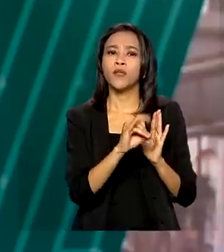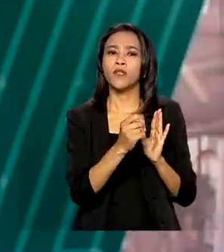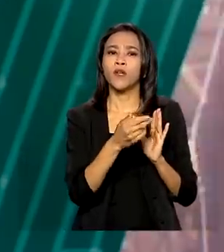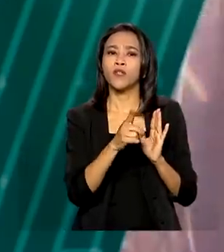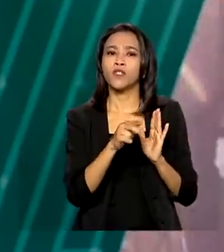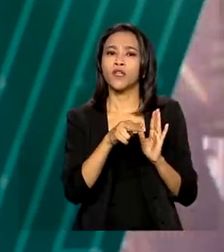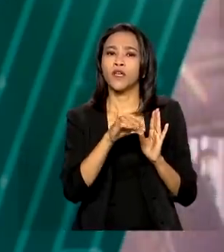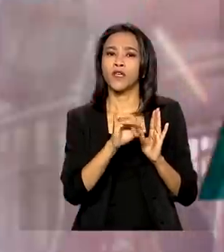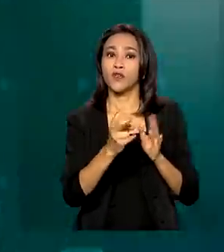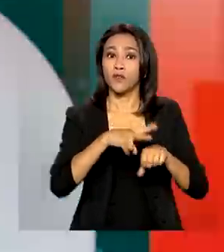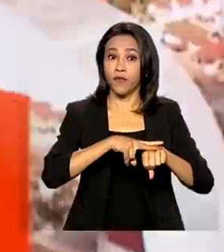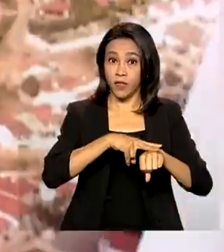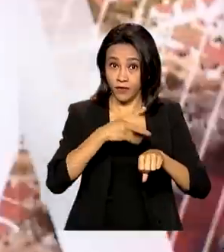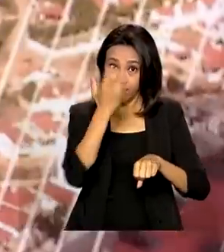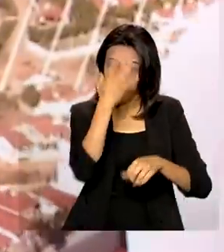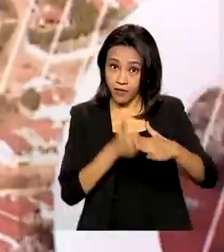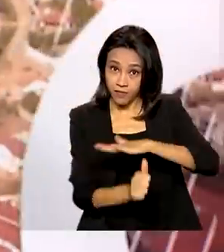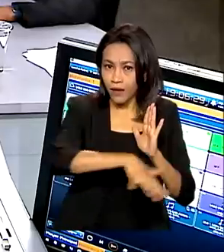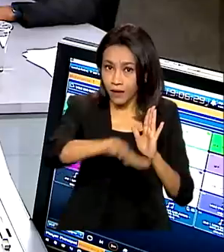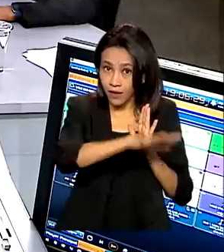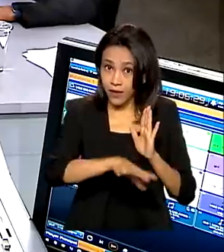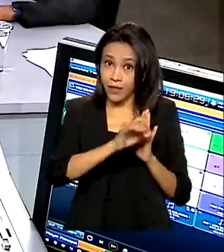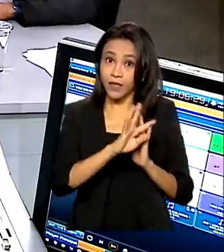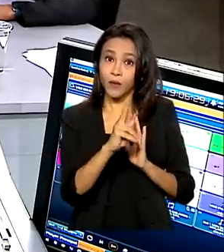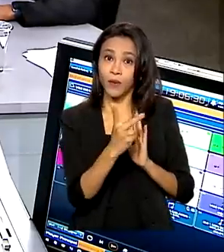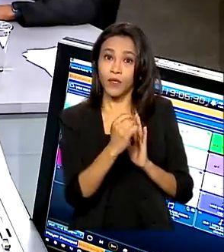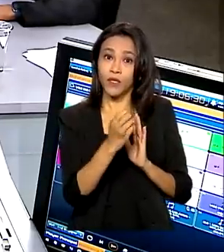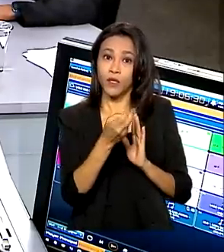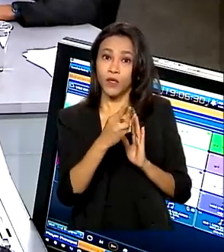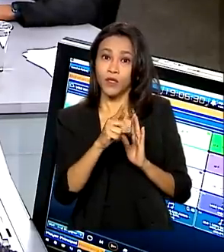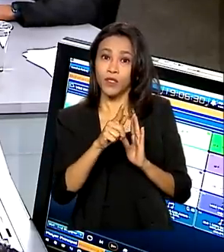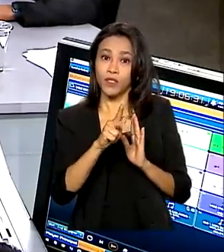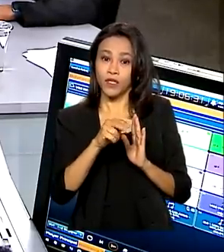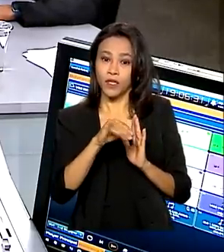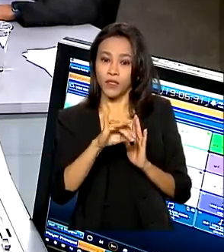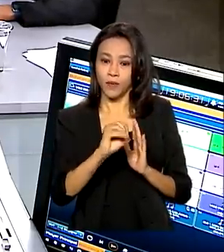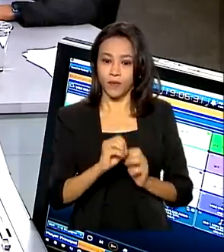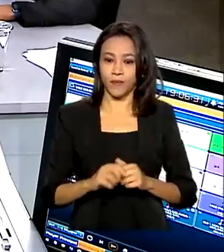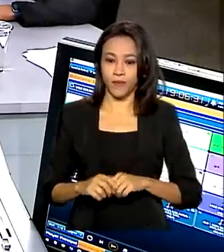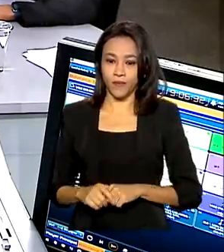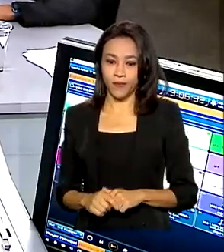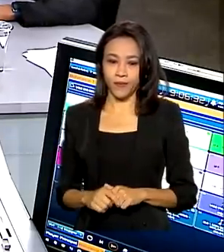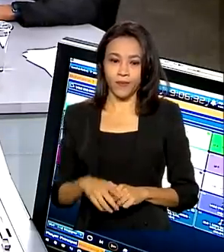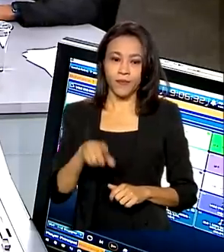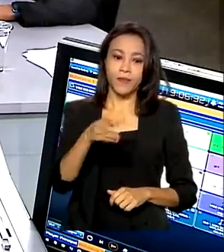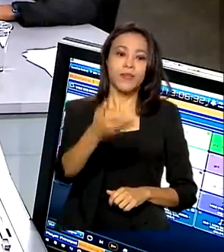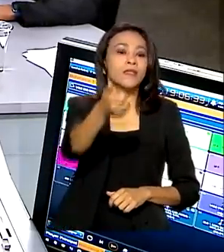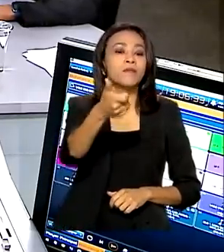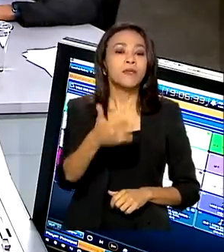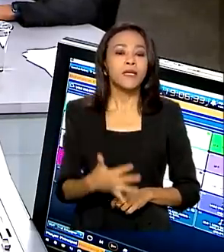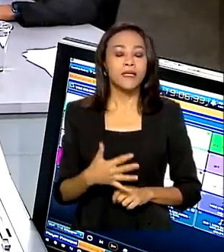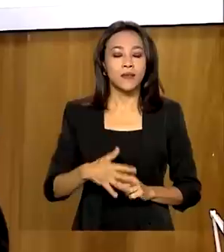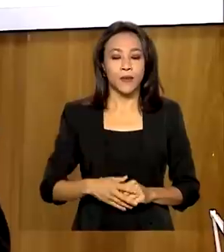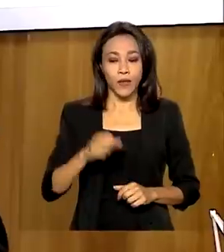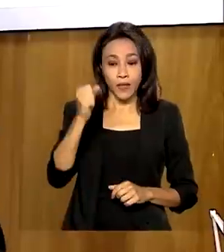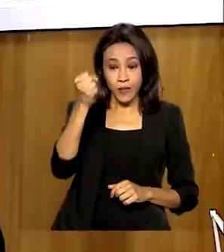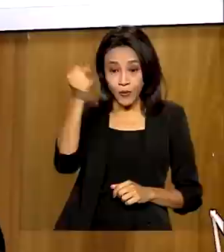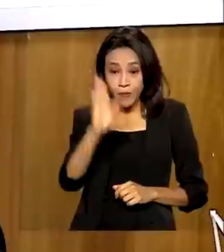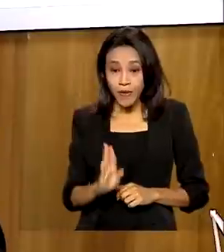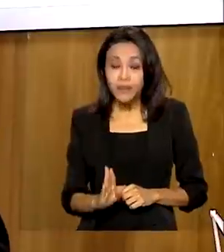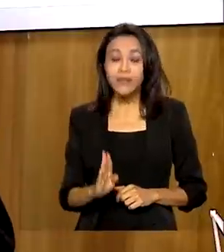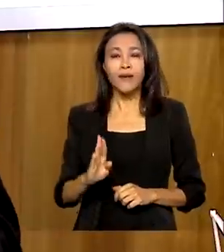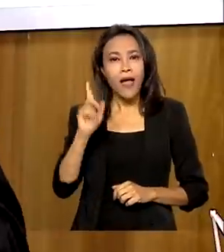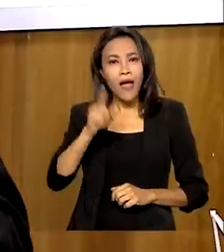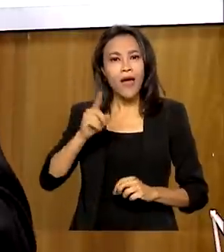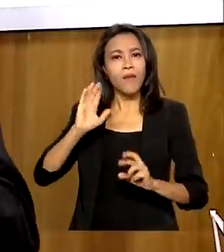Vai facilitar investimentos no setor O Brasil é exemplo no que se refere a figura a energia